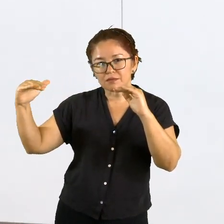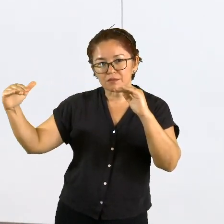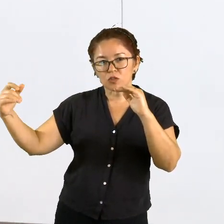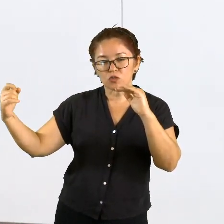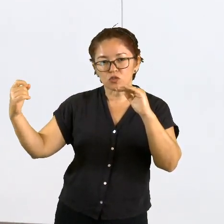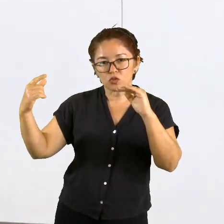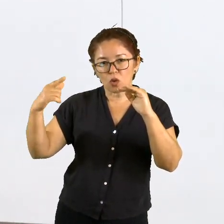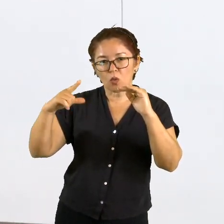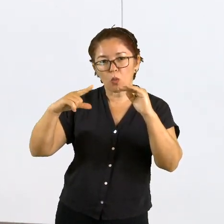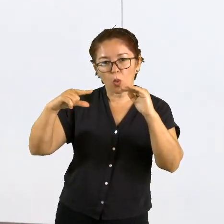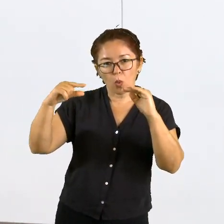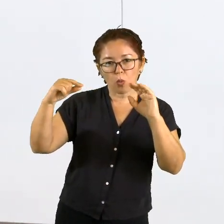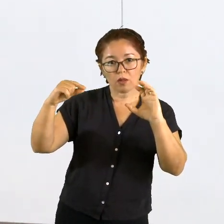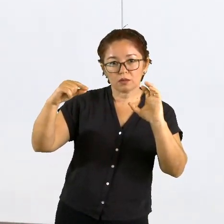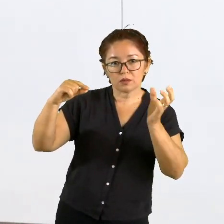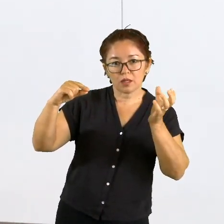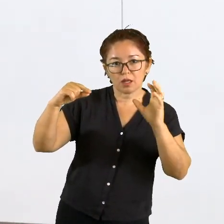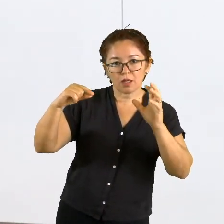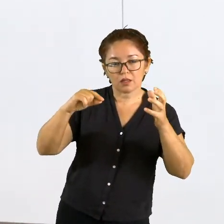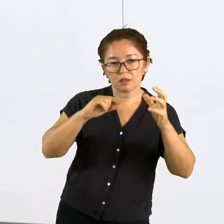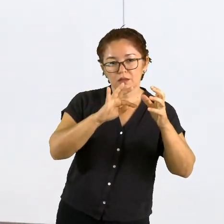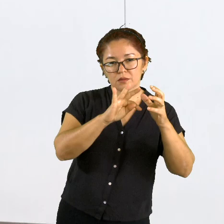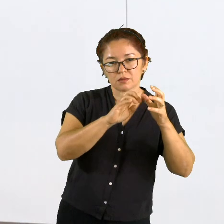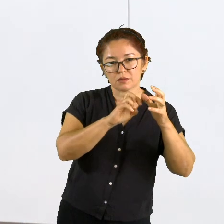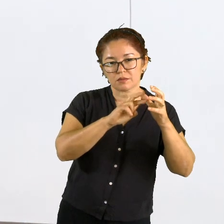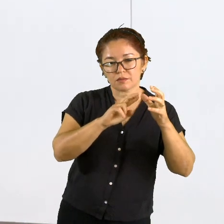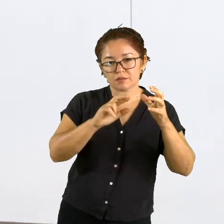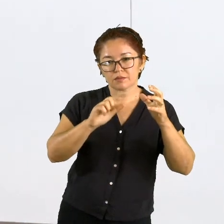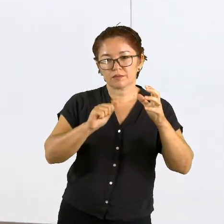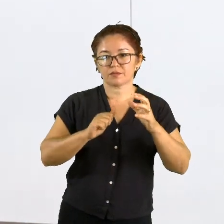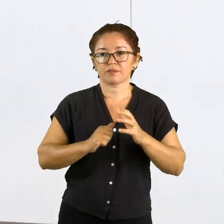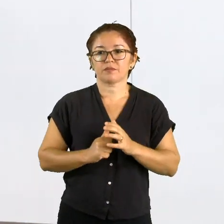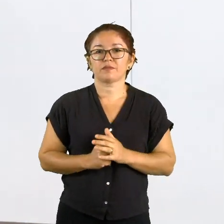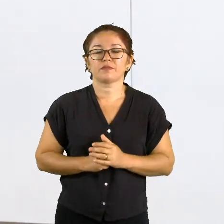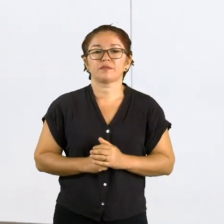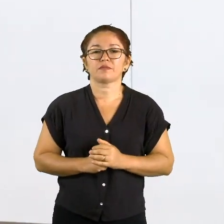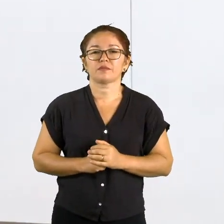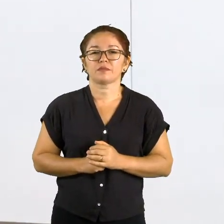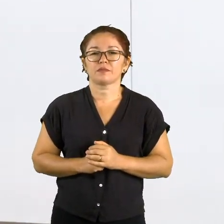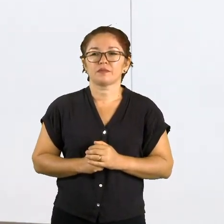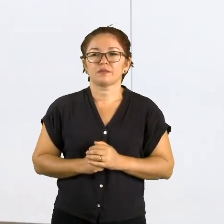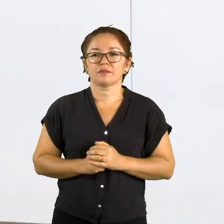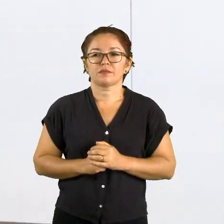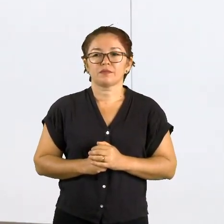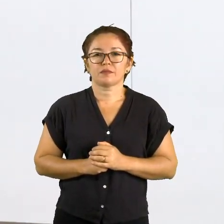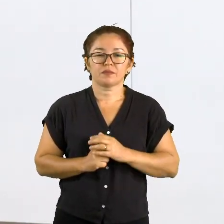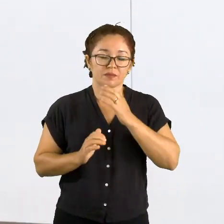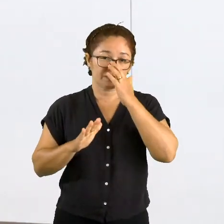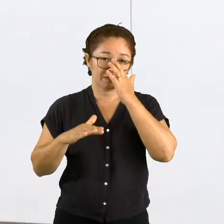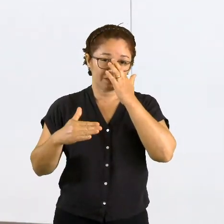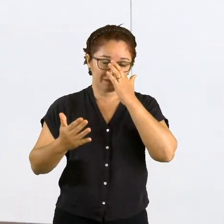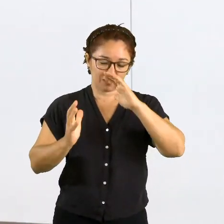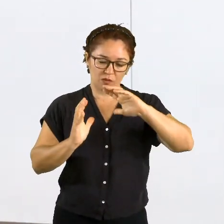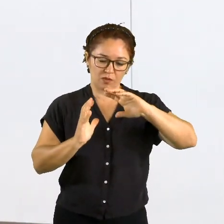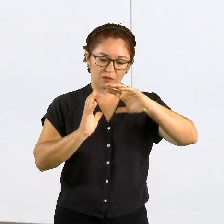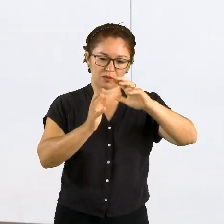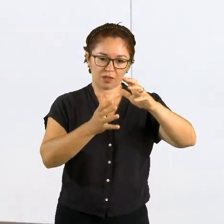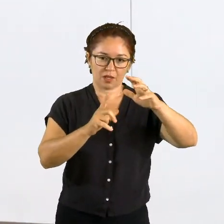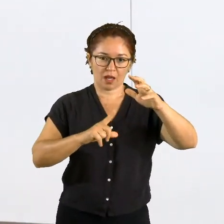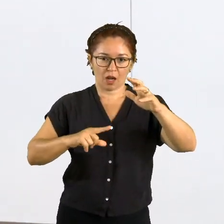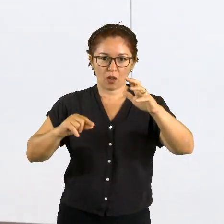a Lua demora para dar uma volta em torno da Terra, e o